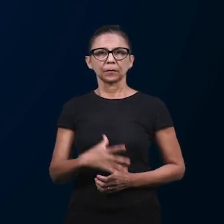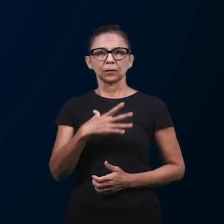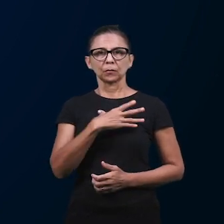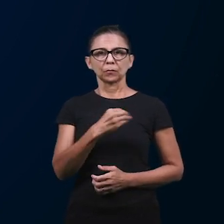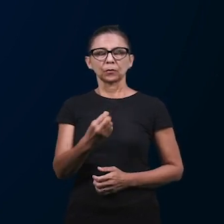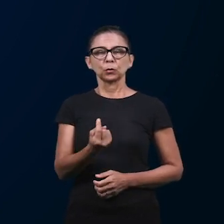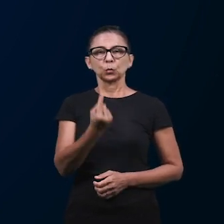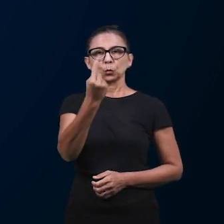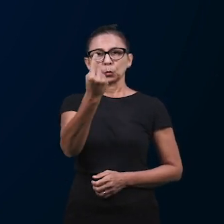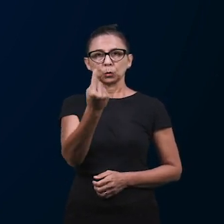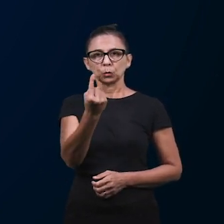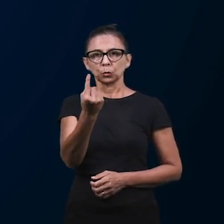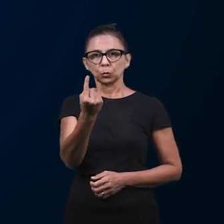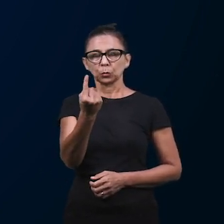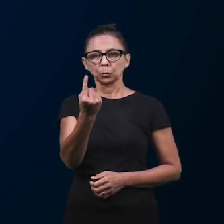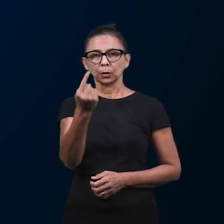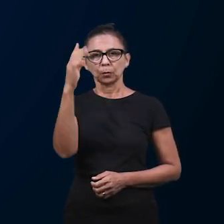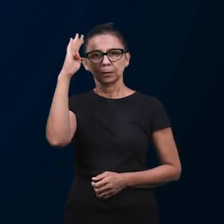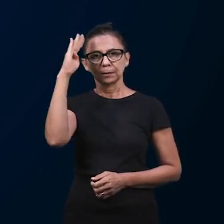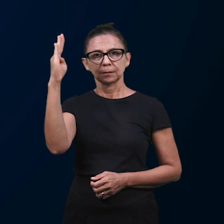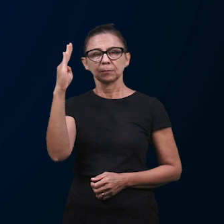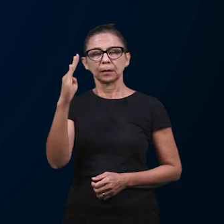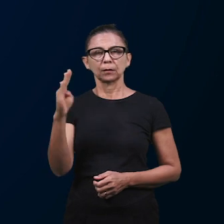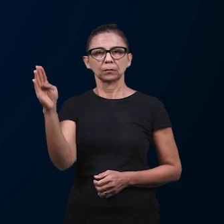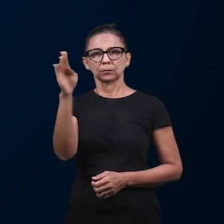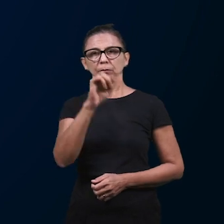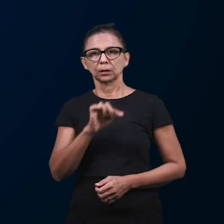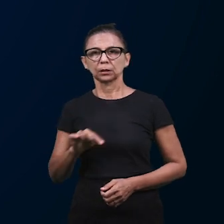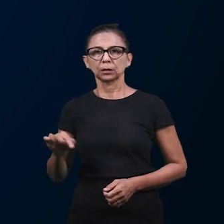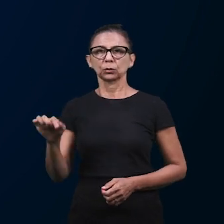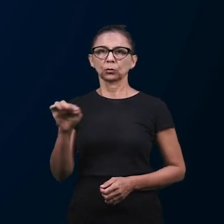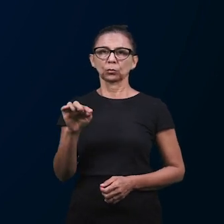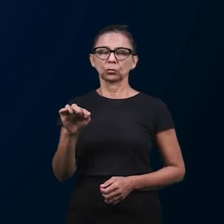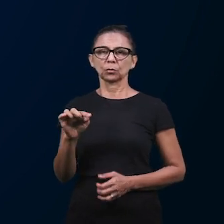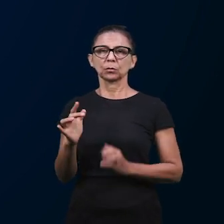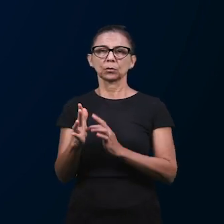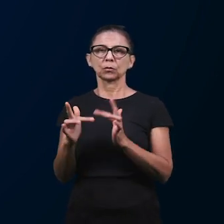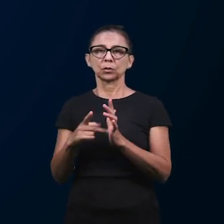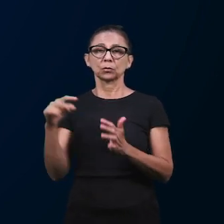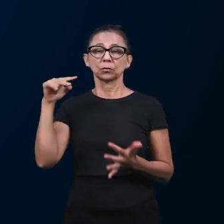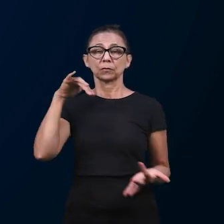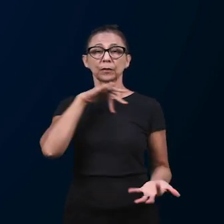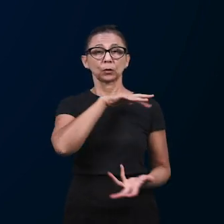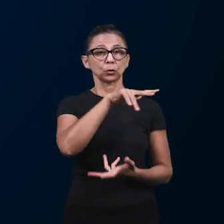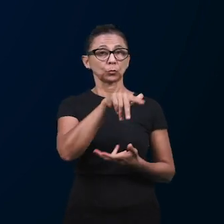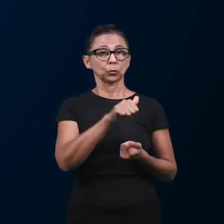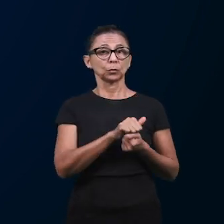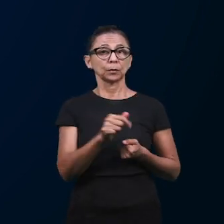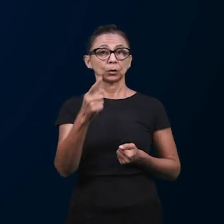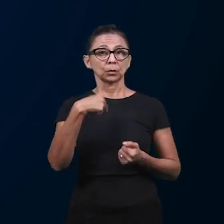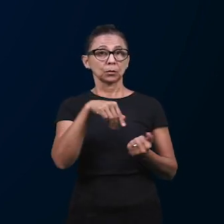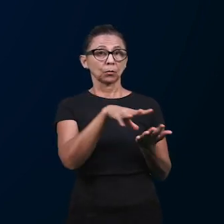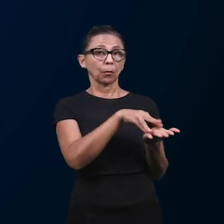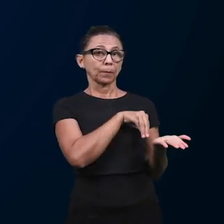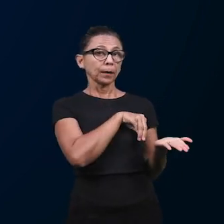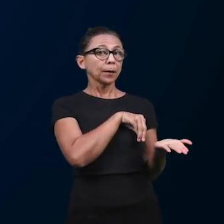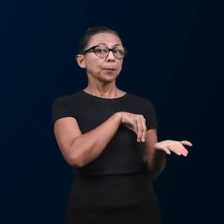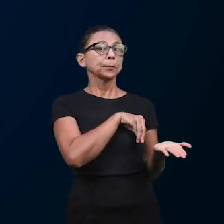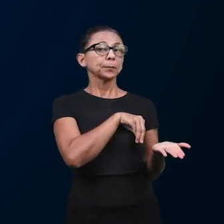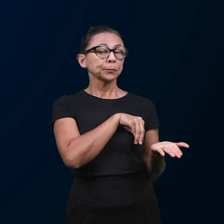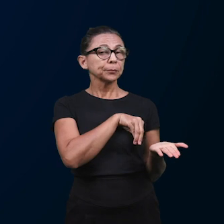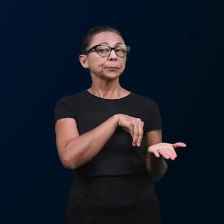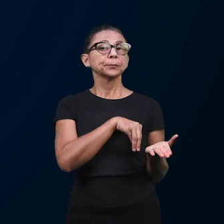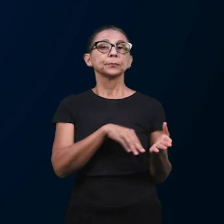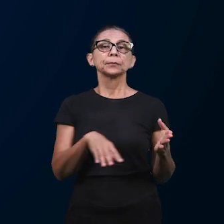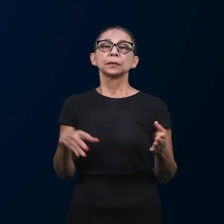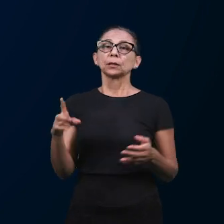irmãos. Então, o Senhor Jesus veio até essa terra para que ele fosse o nosso exemplo. Então, nós